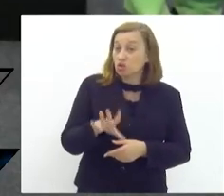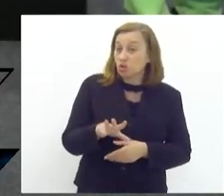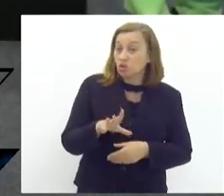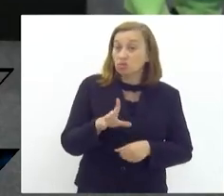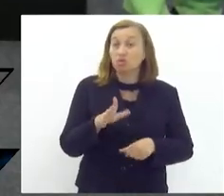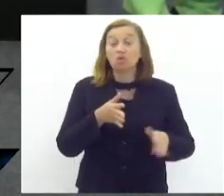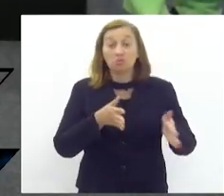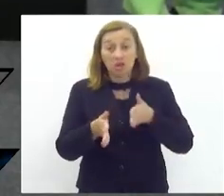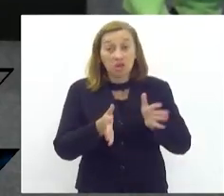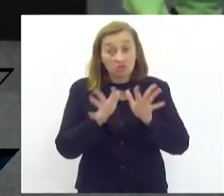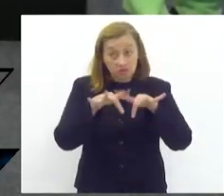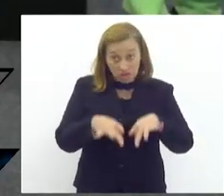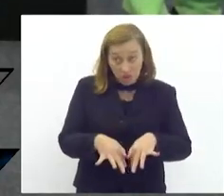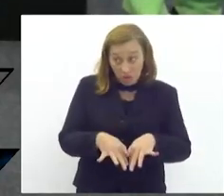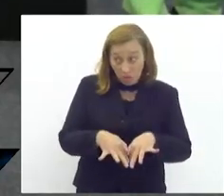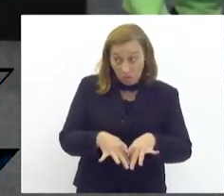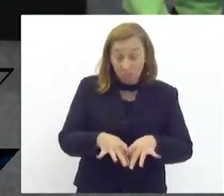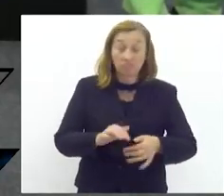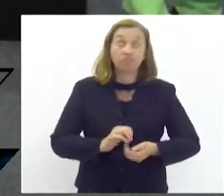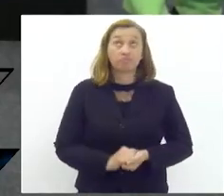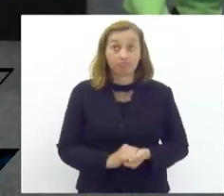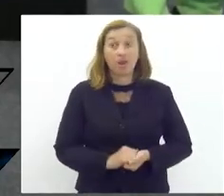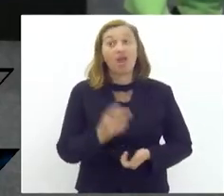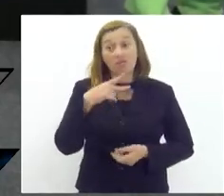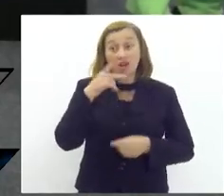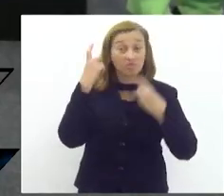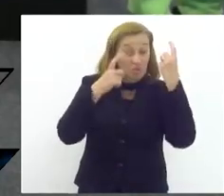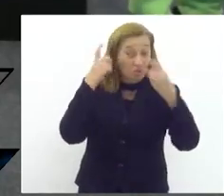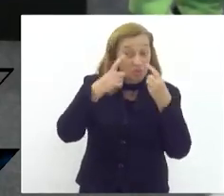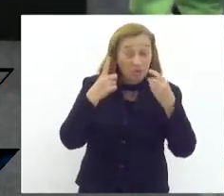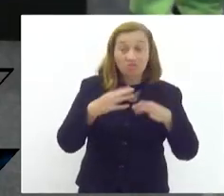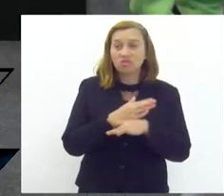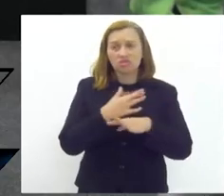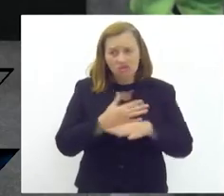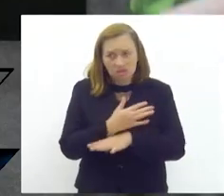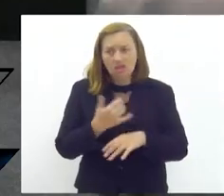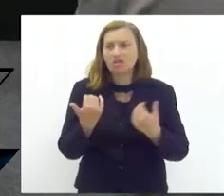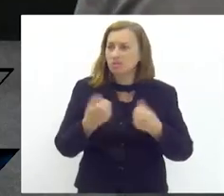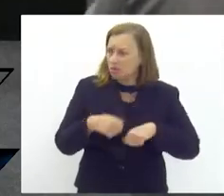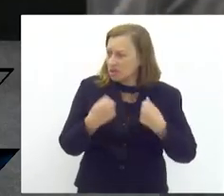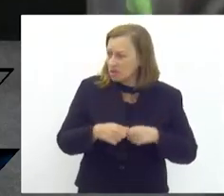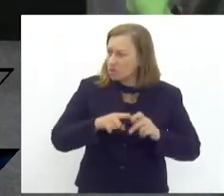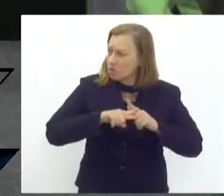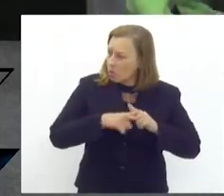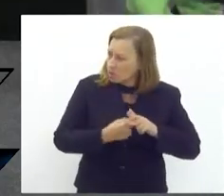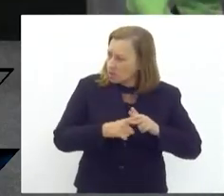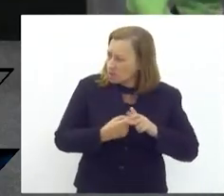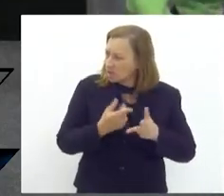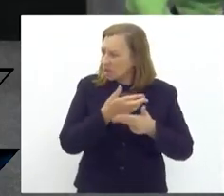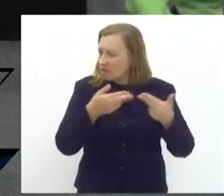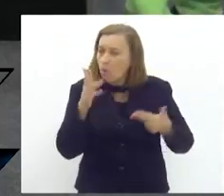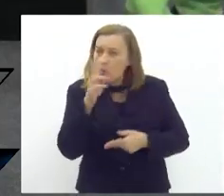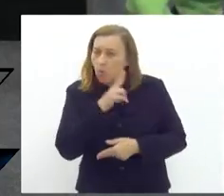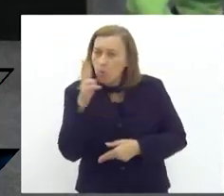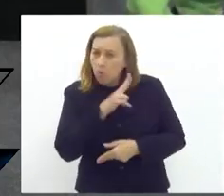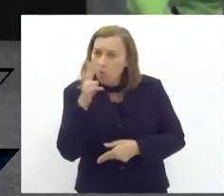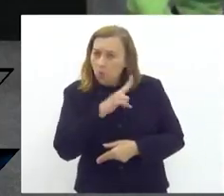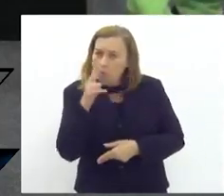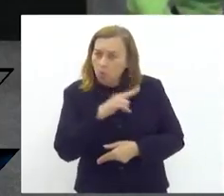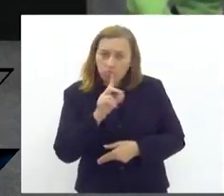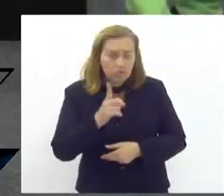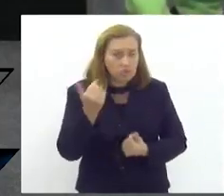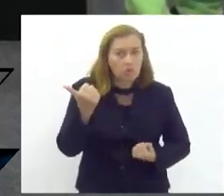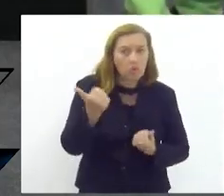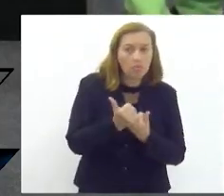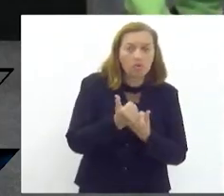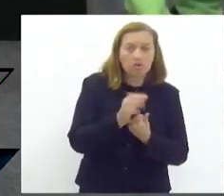no meu expediente final aqui mais dizer da preocupação de uma cidade que precisa ser reconstruída que tem muitas urgências não ter o devido apoio